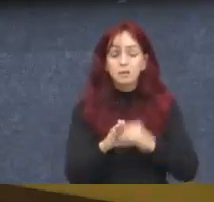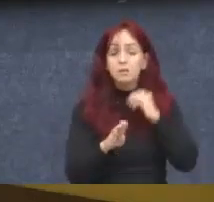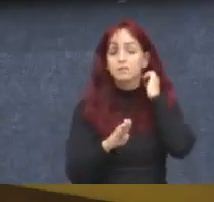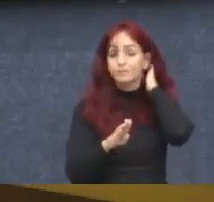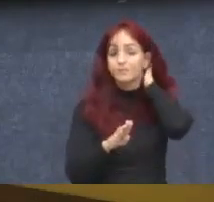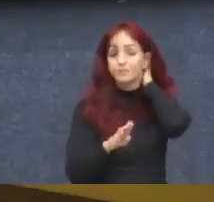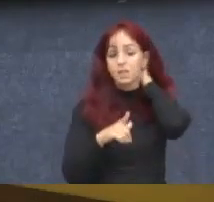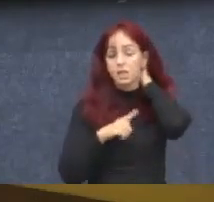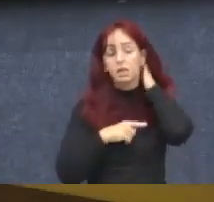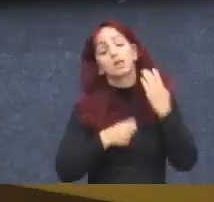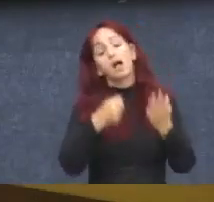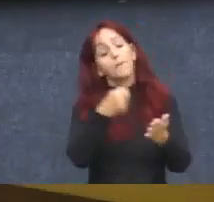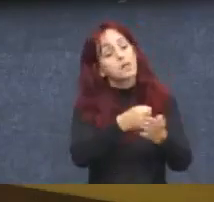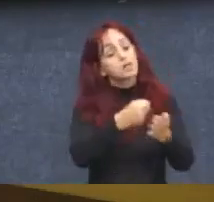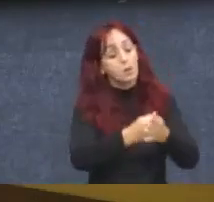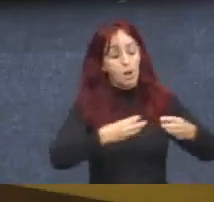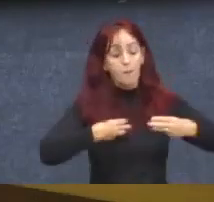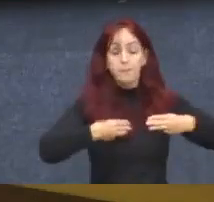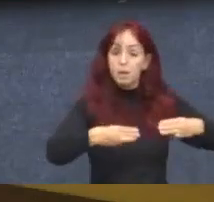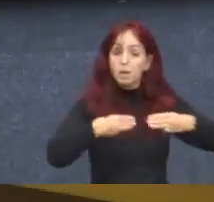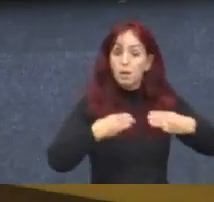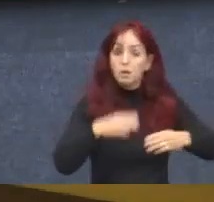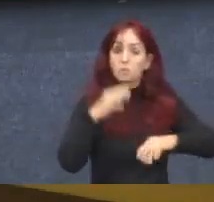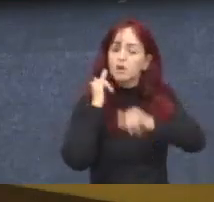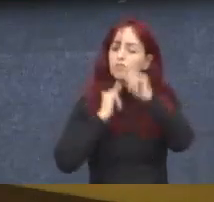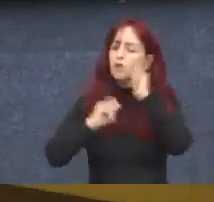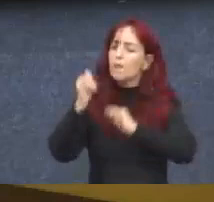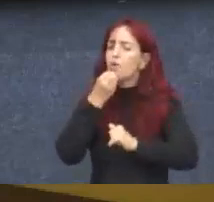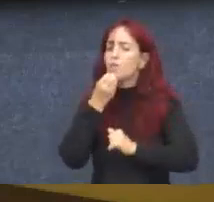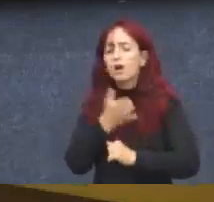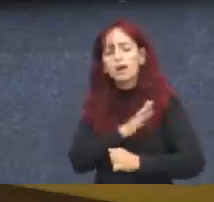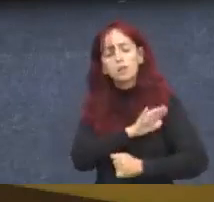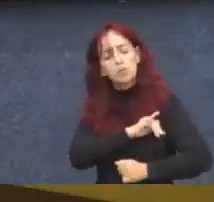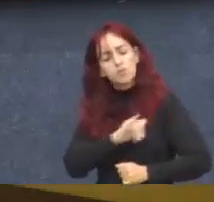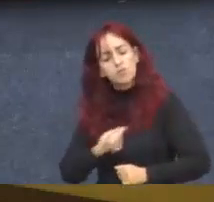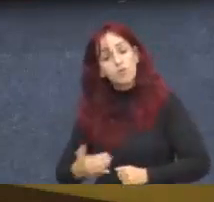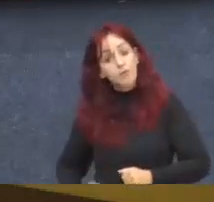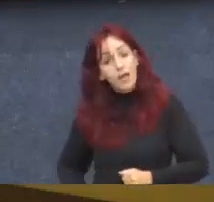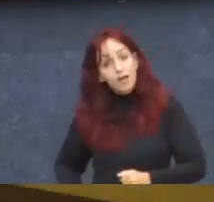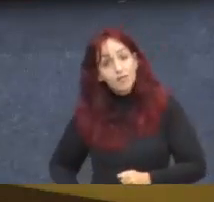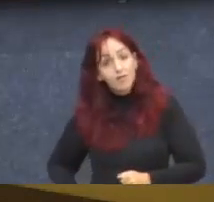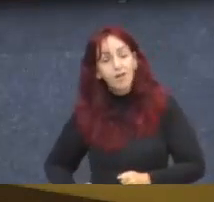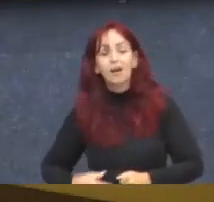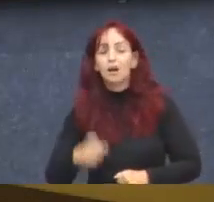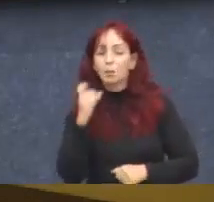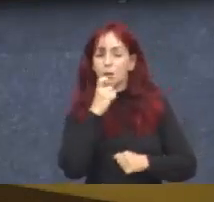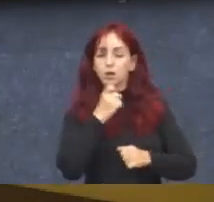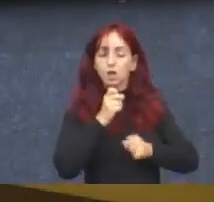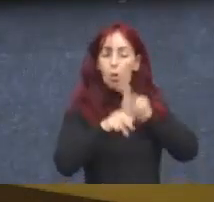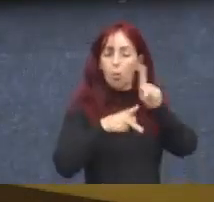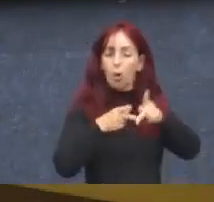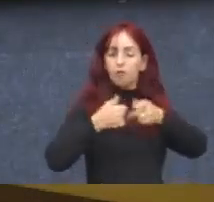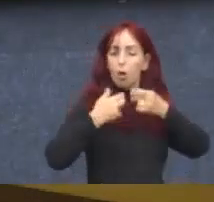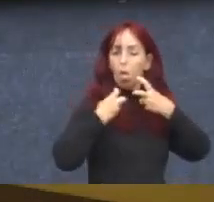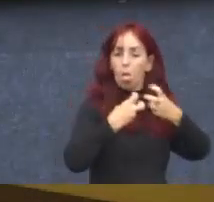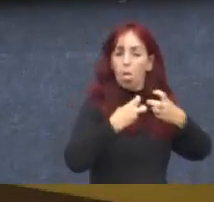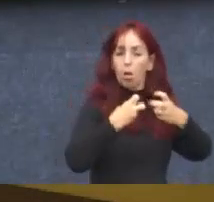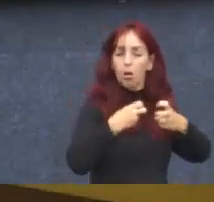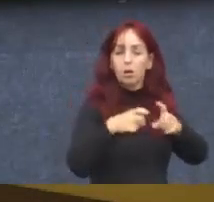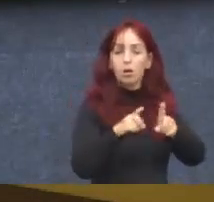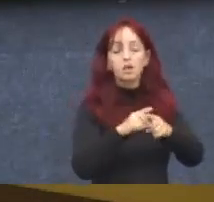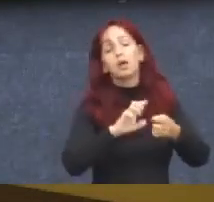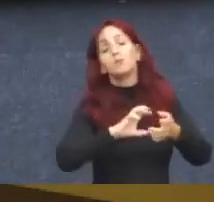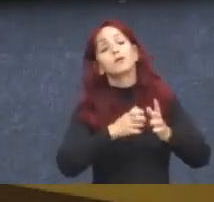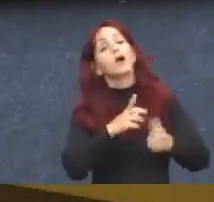pressionando os ministros para fazerem boas propagandas para o governo e iludir o povo. Partidos amigos estão